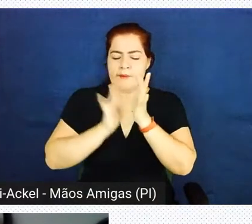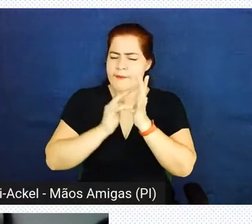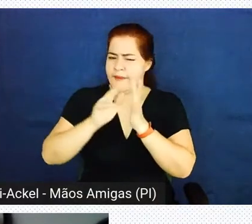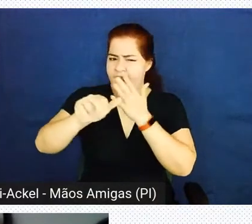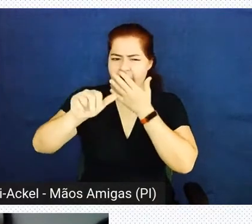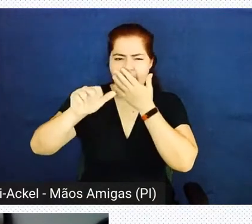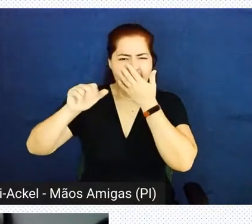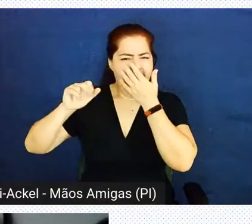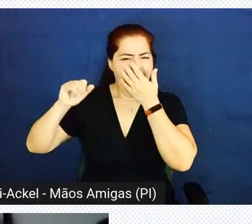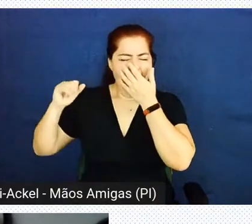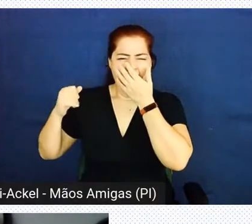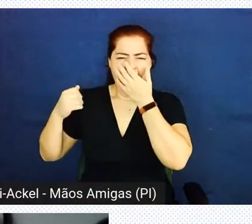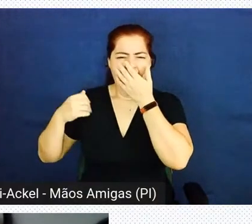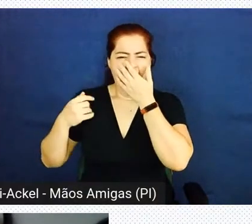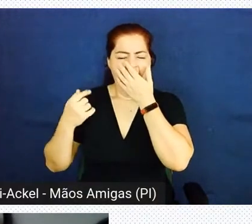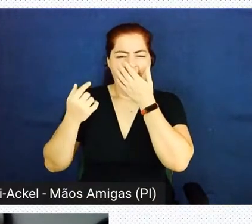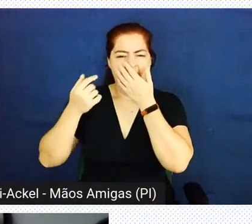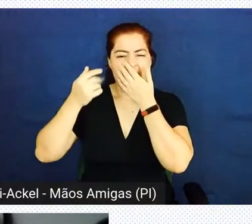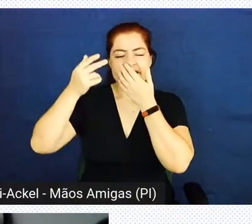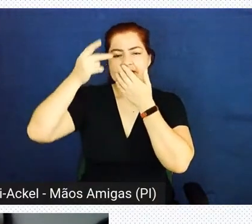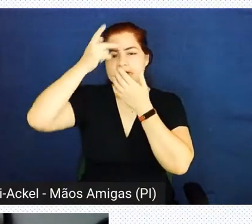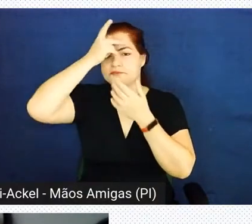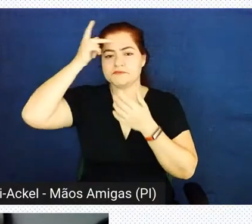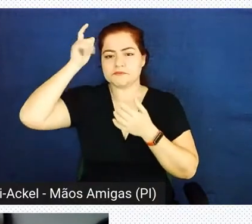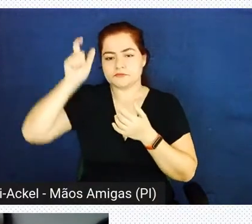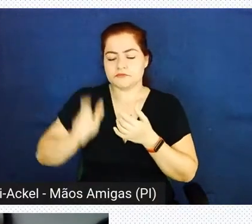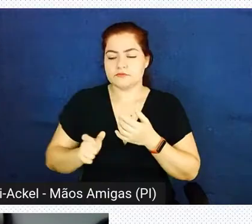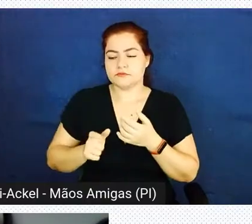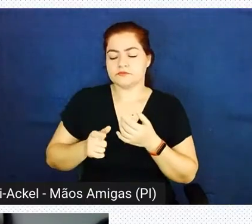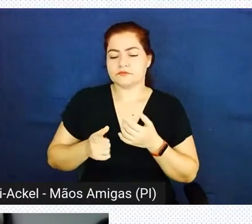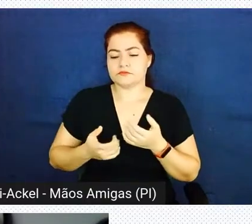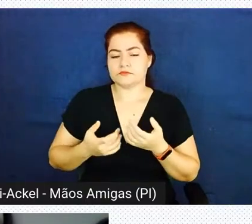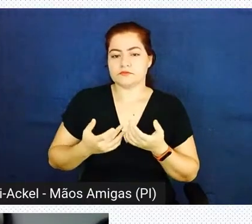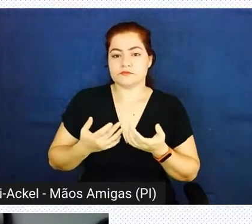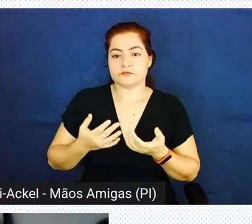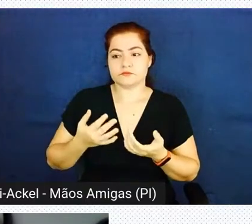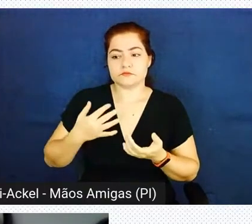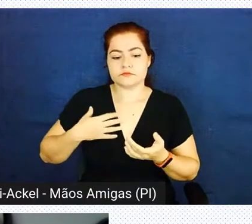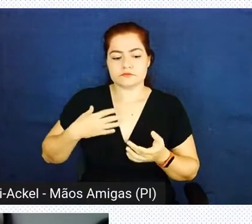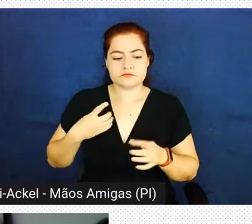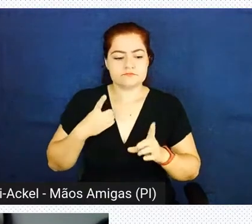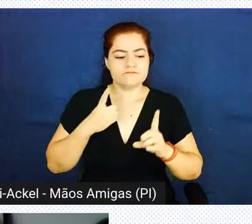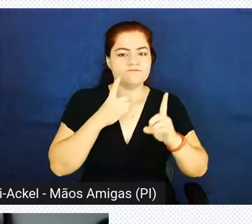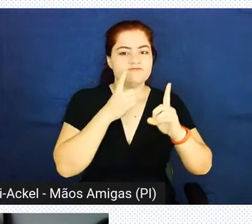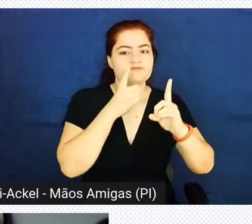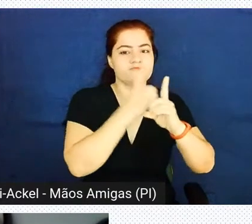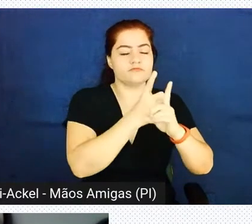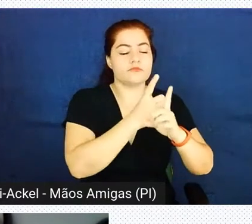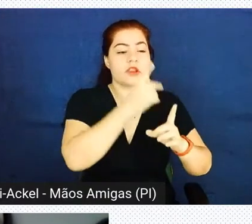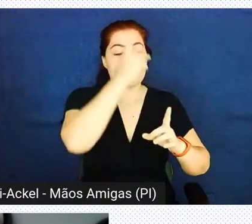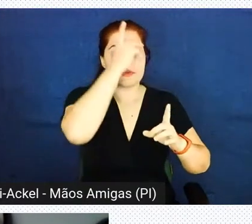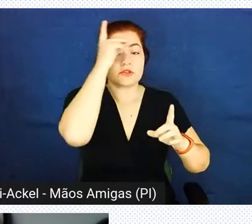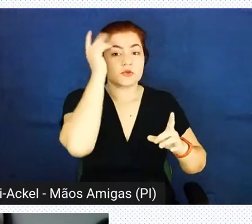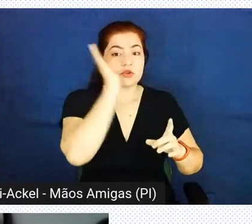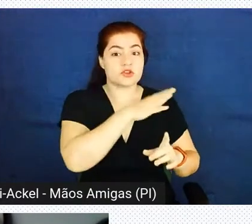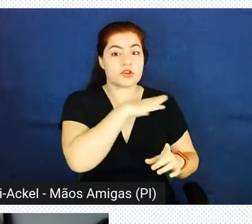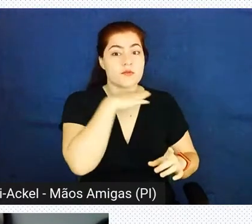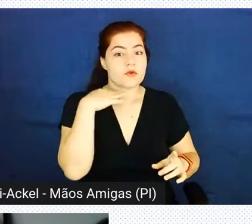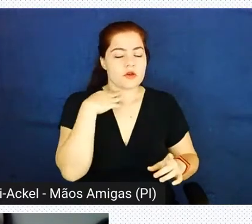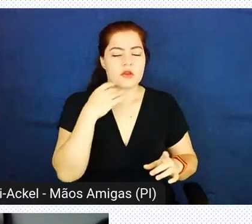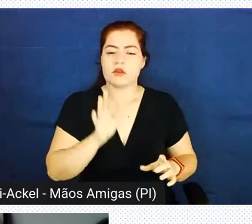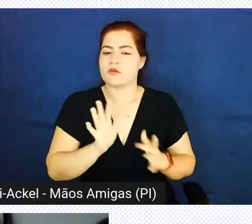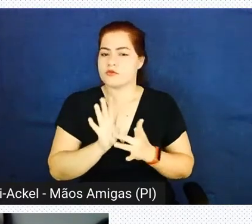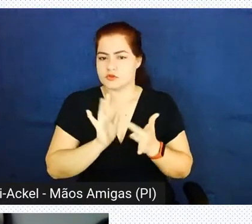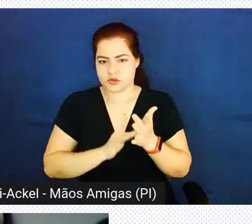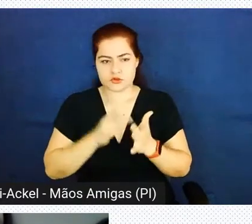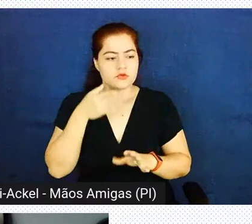pelo misterioso mundo da morte, de ir lá arrancando aqueles que haviam sido recolhidos. Jesus foi.